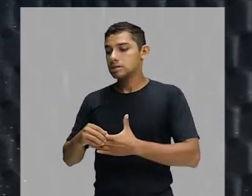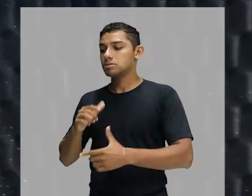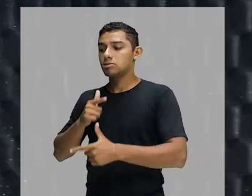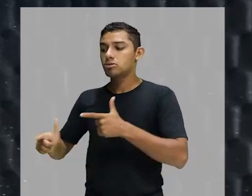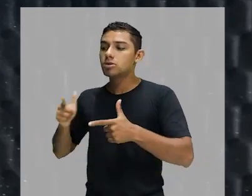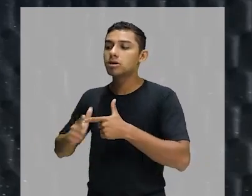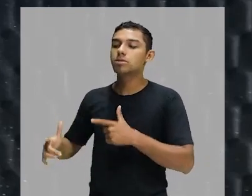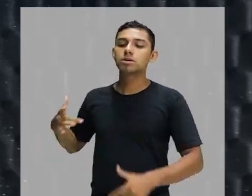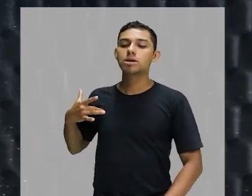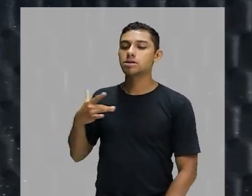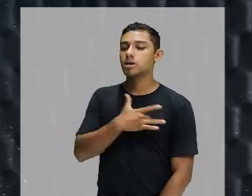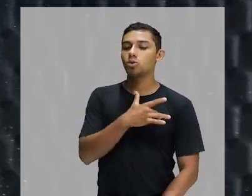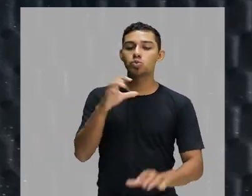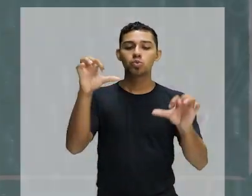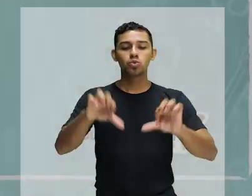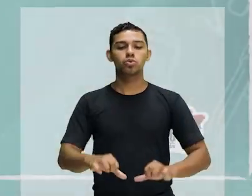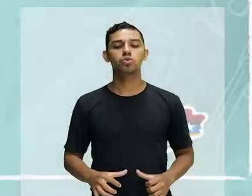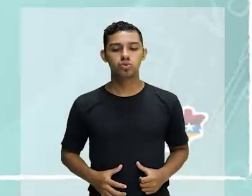sua saúde.